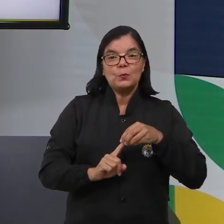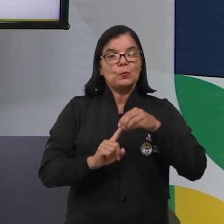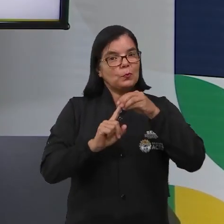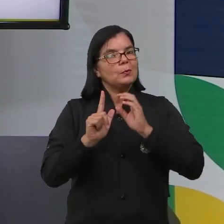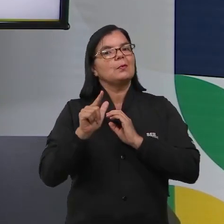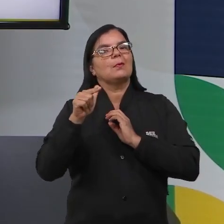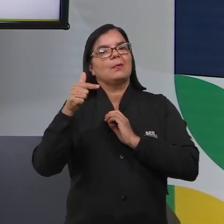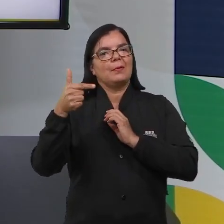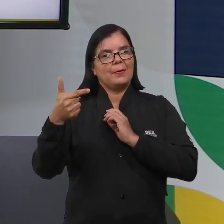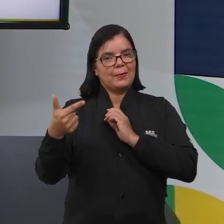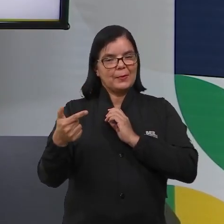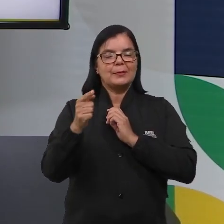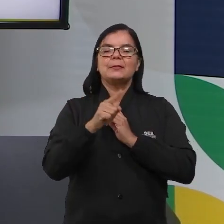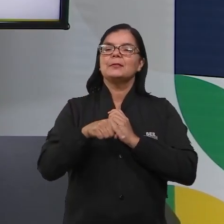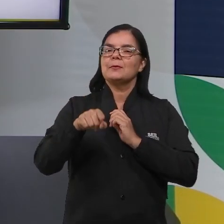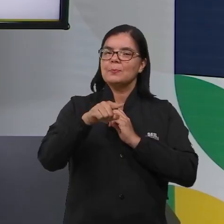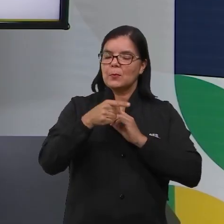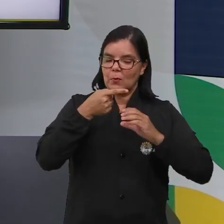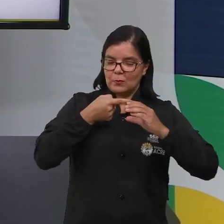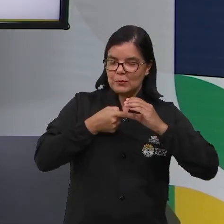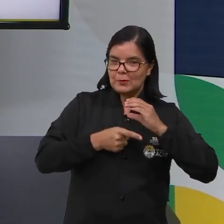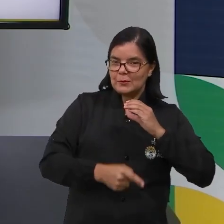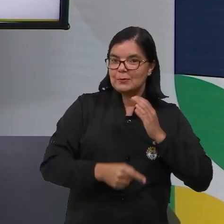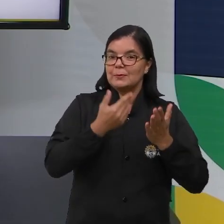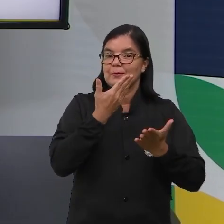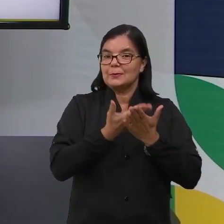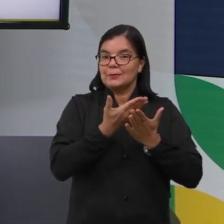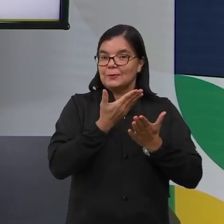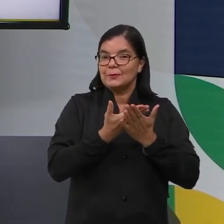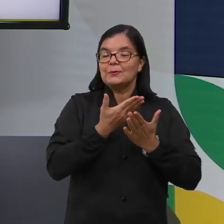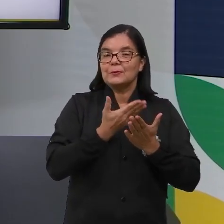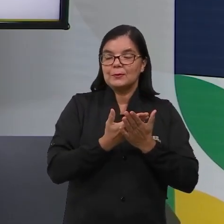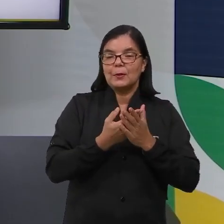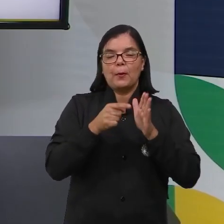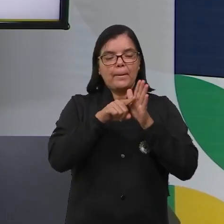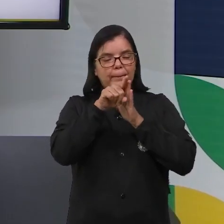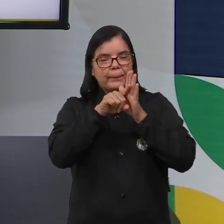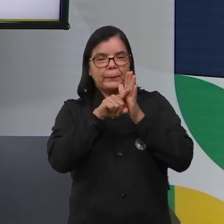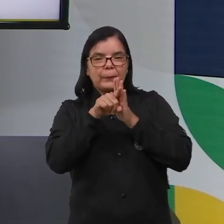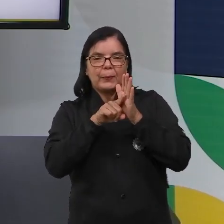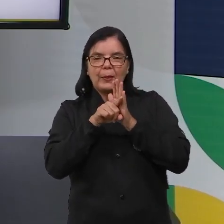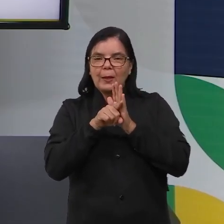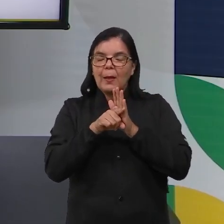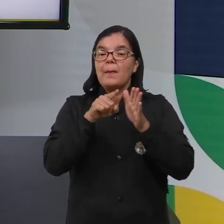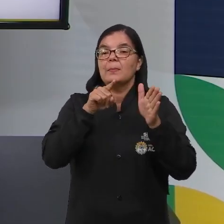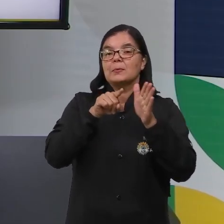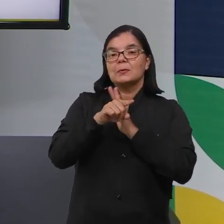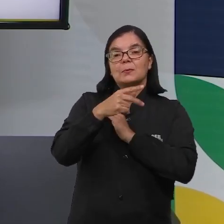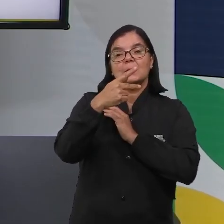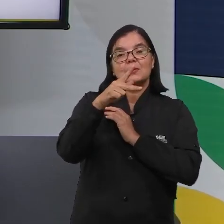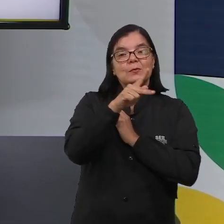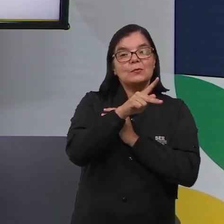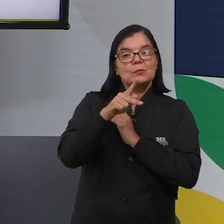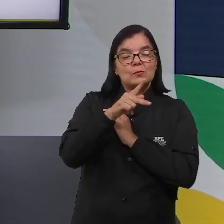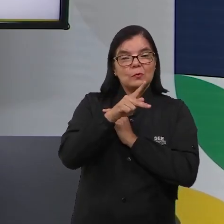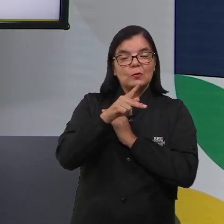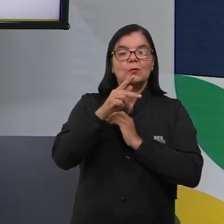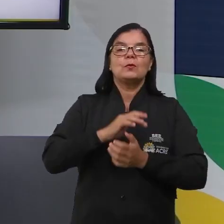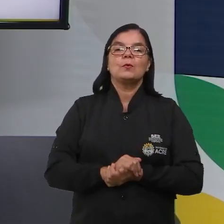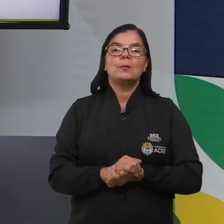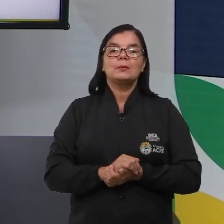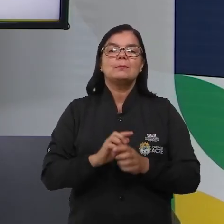tem outros que você pode aprofundar seu conhecimento, pesquisando, perguntando para a sua professora, para o seu